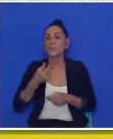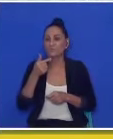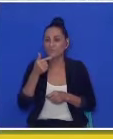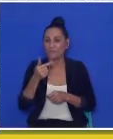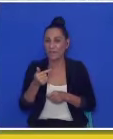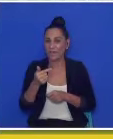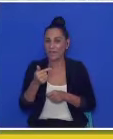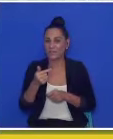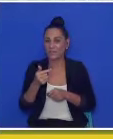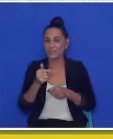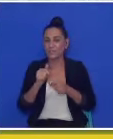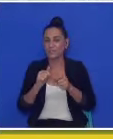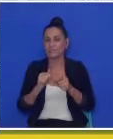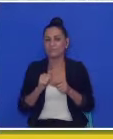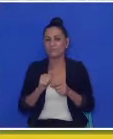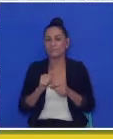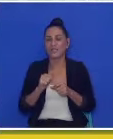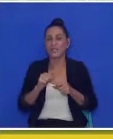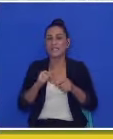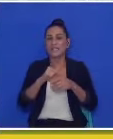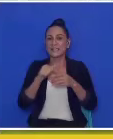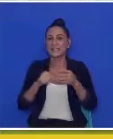número do sorteio do concurso,